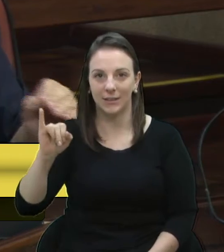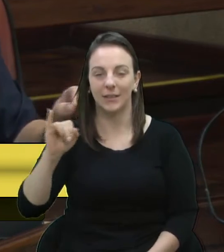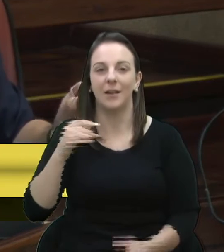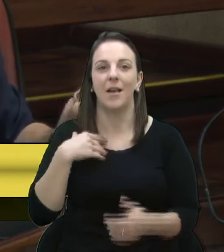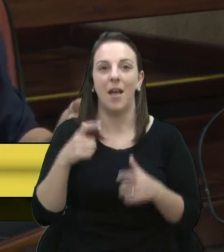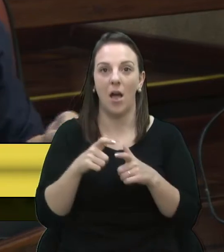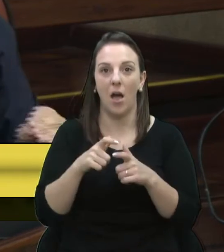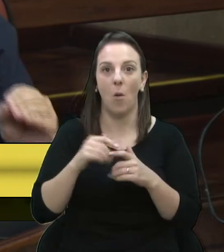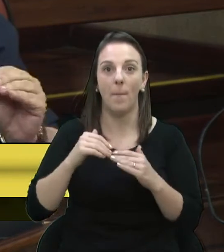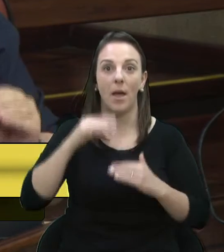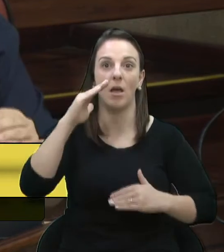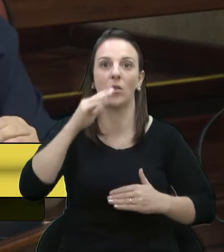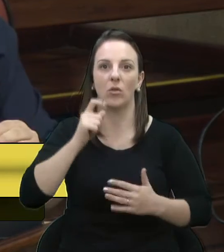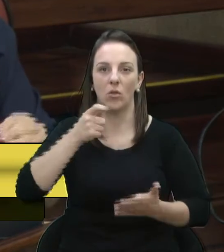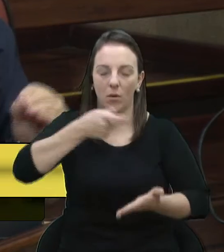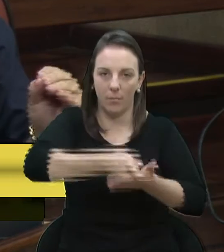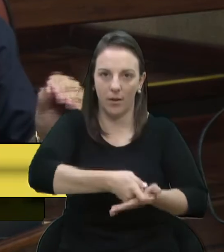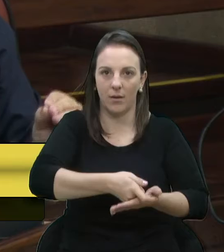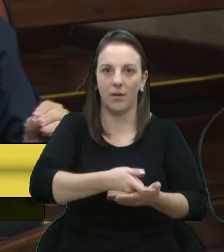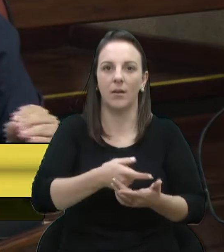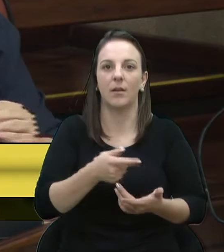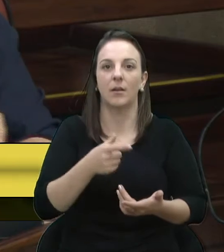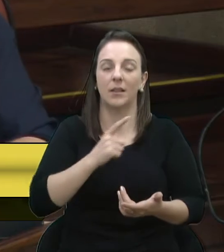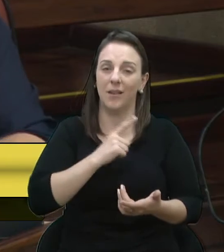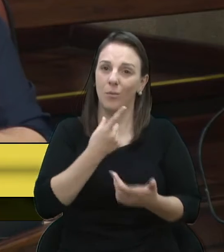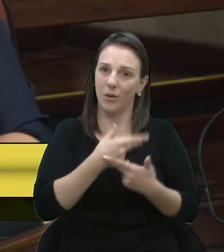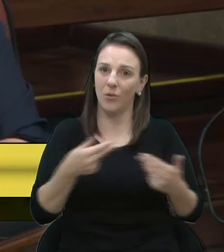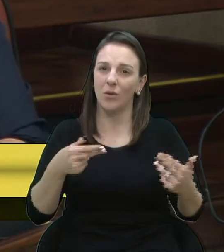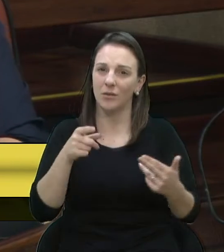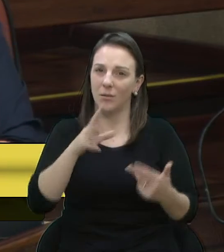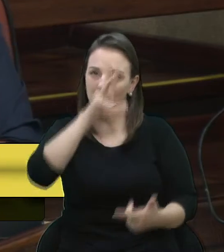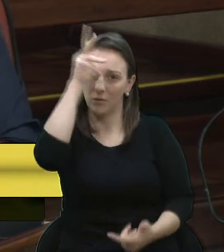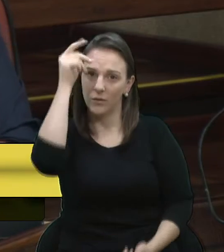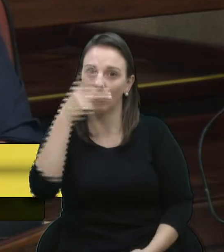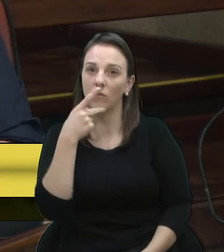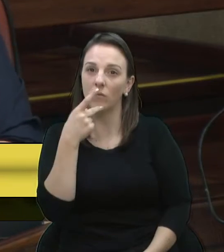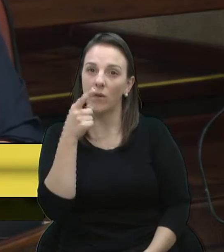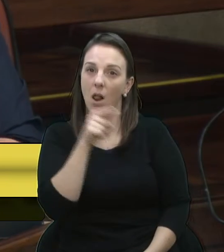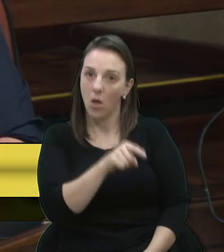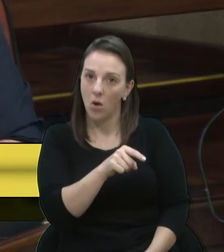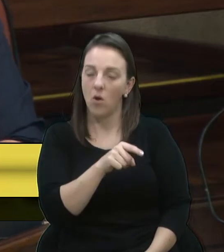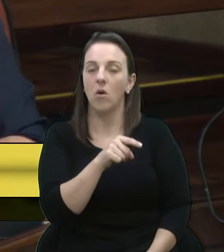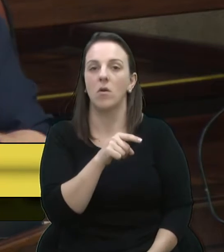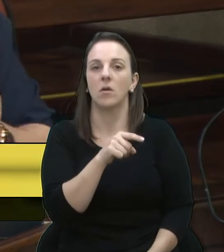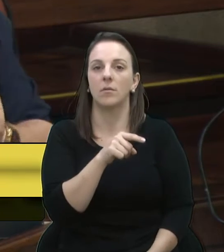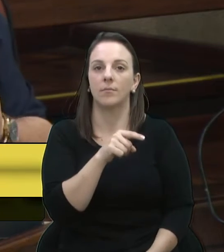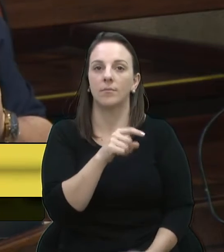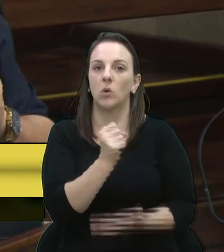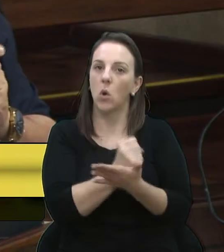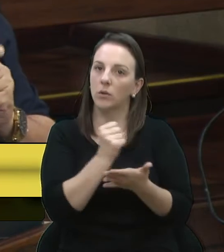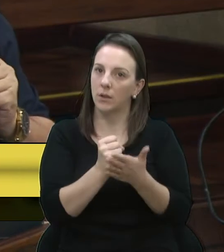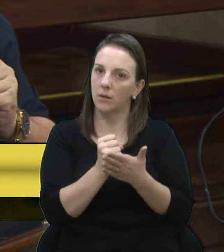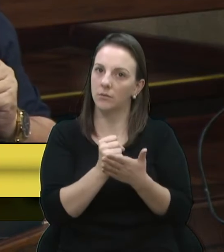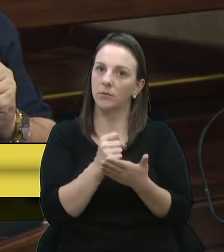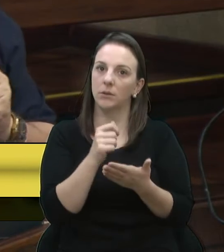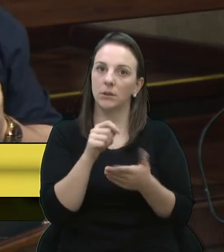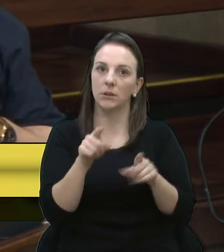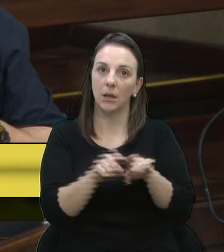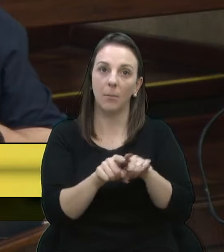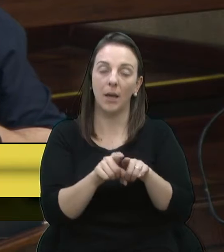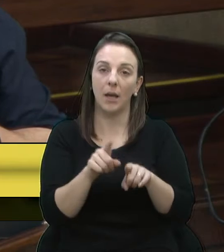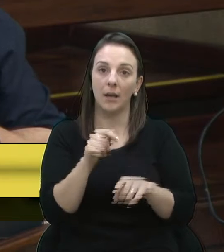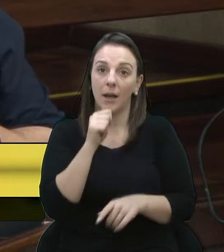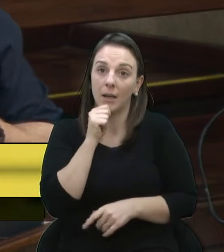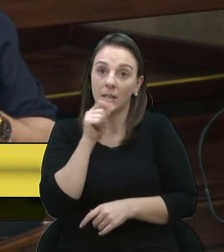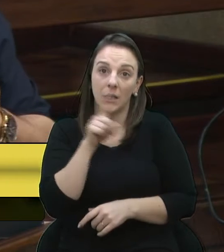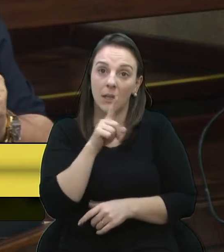prefeito Adiló disse, e ao longo do contrato, ele ainda não, perdemos as esperanças de baixar